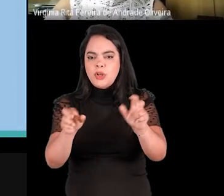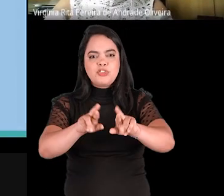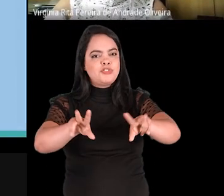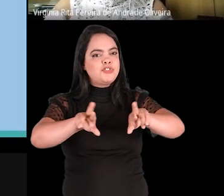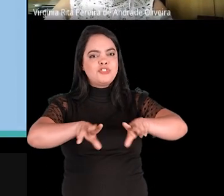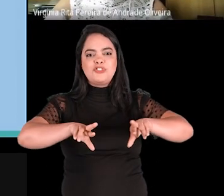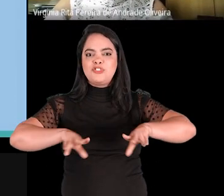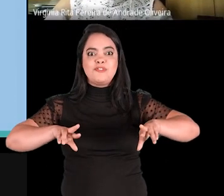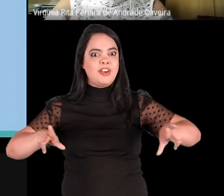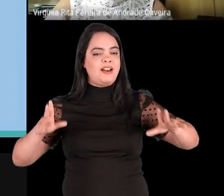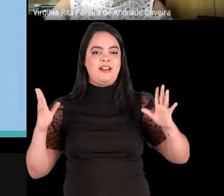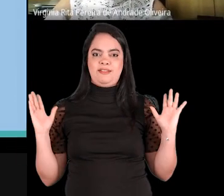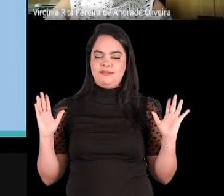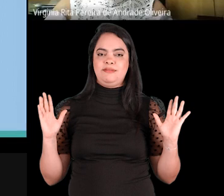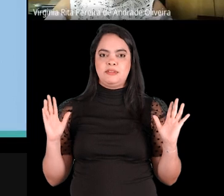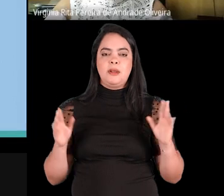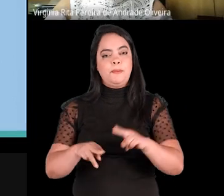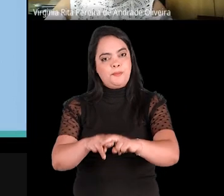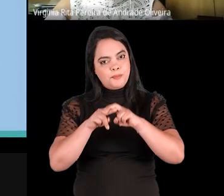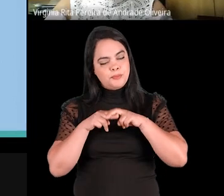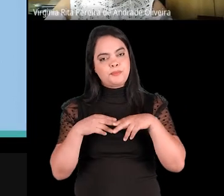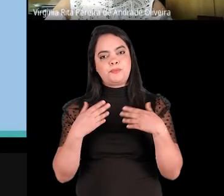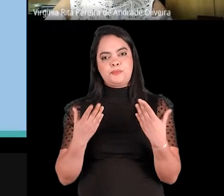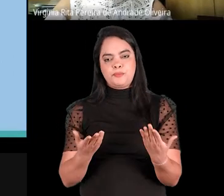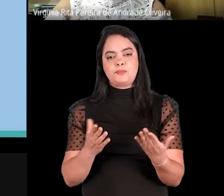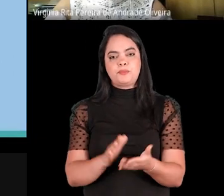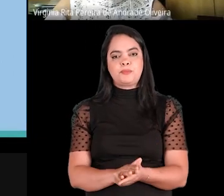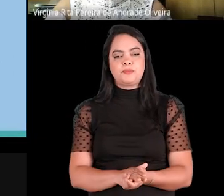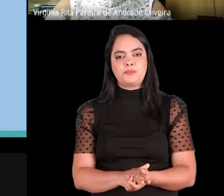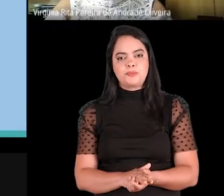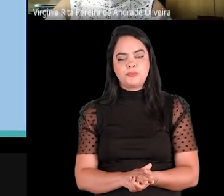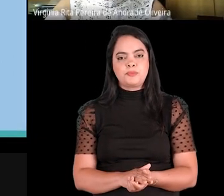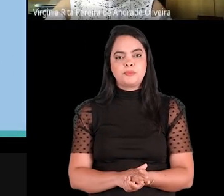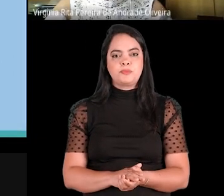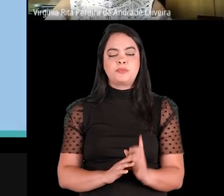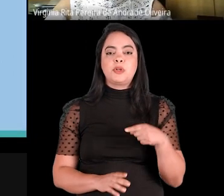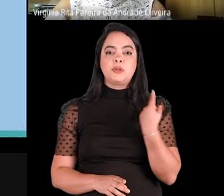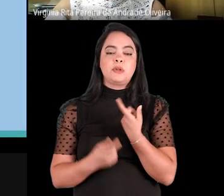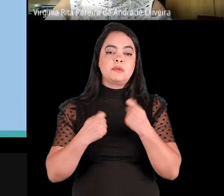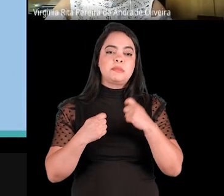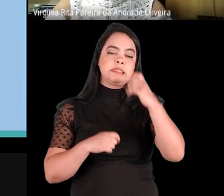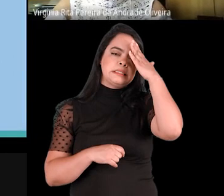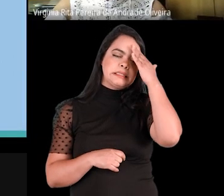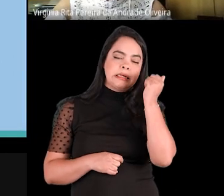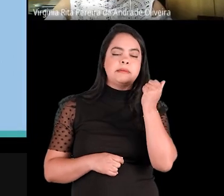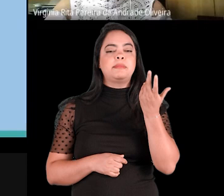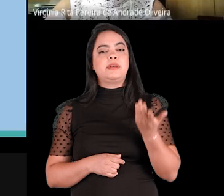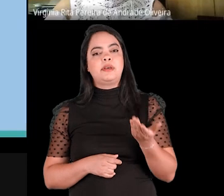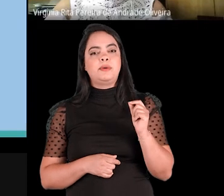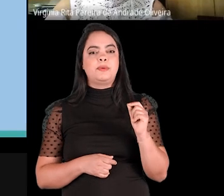Então, considerando isso como uma linha que a gente está sempre tentando